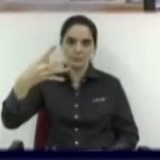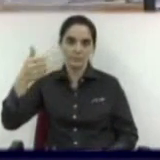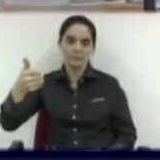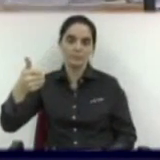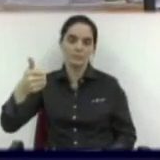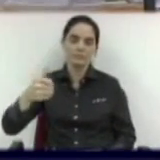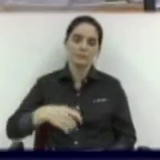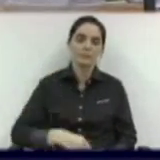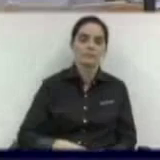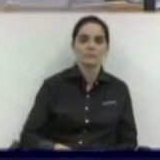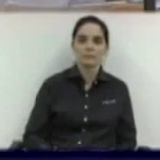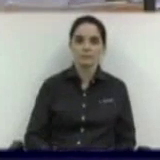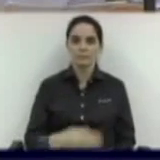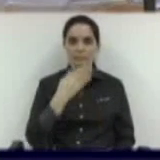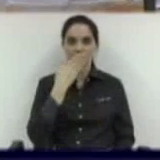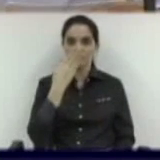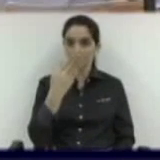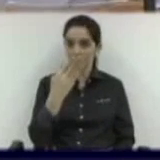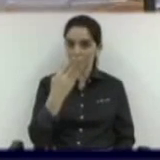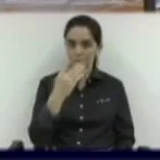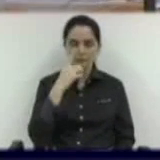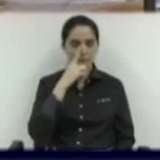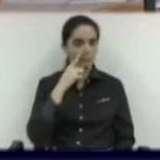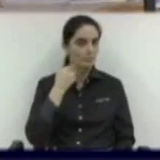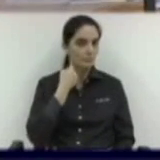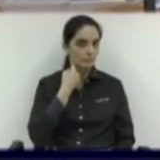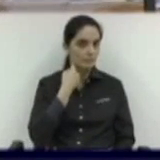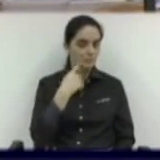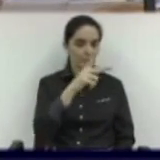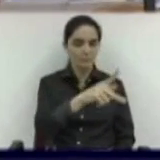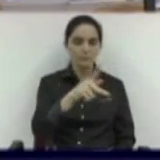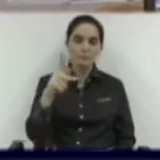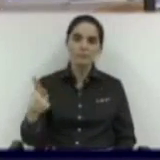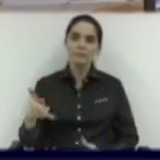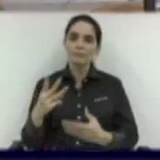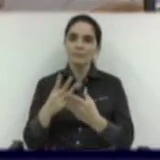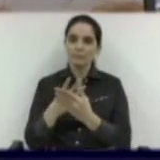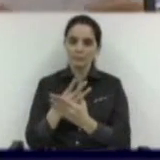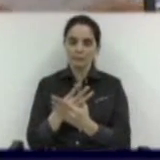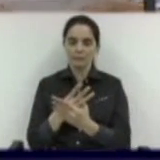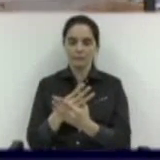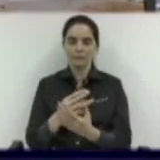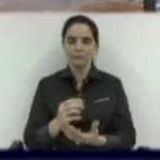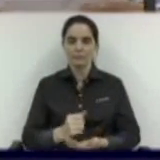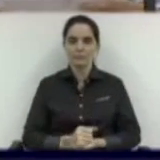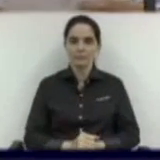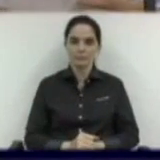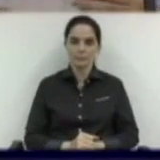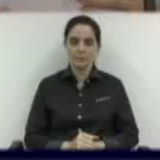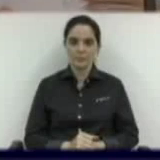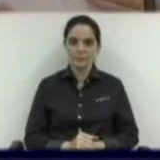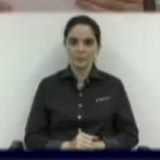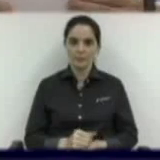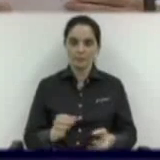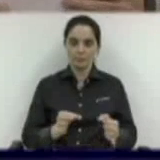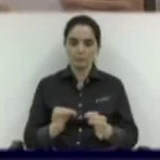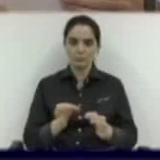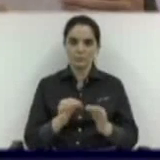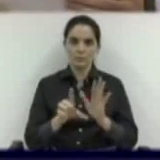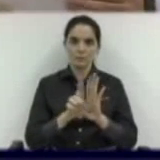241/2015. Excelentíssimo senhor Newton César dos Santos, presidente da Câmara Municipal de Limeira. Assunto: encaminha projeto de